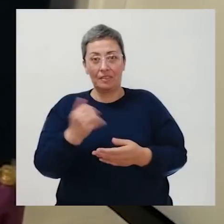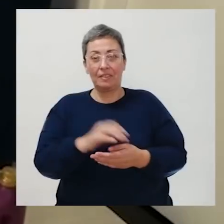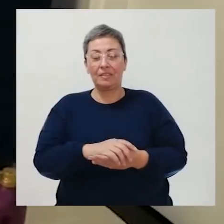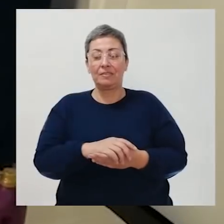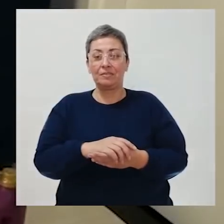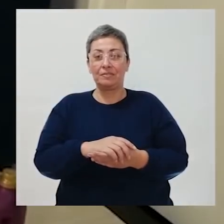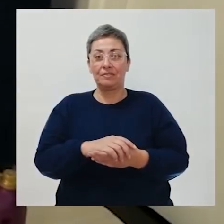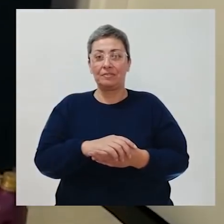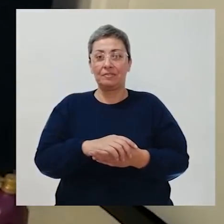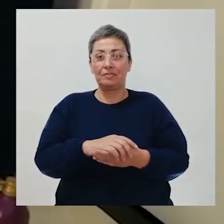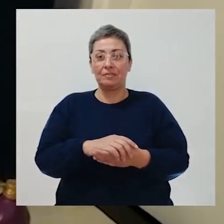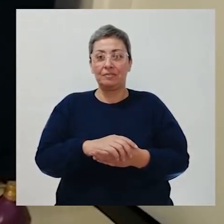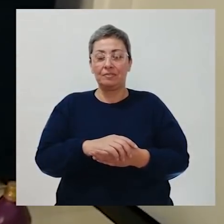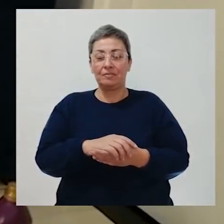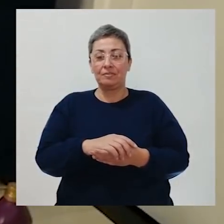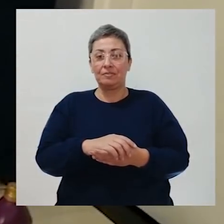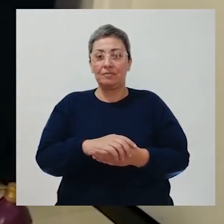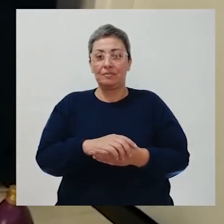Vai lá.